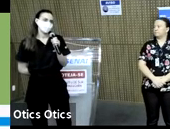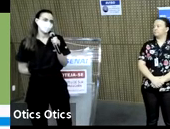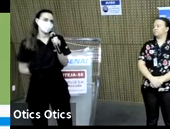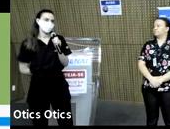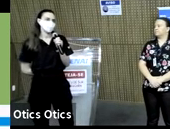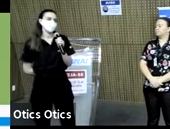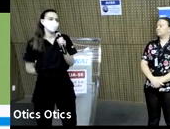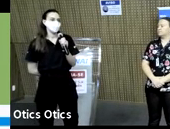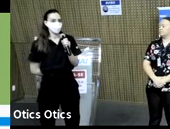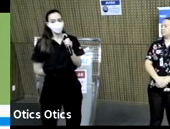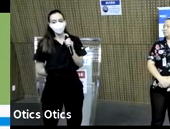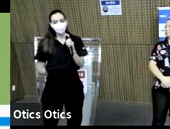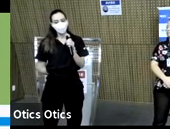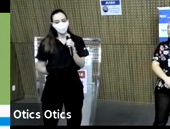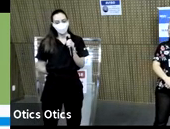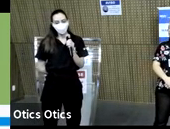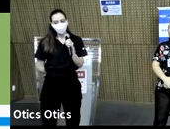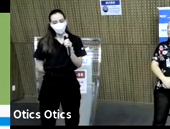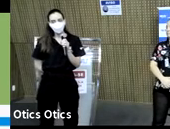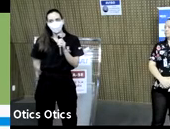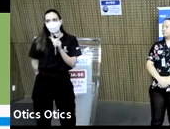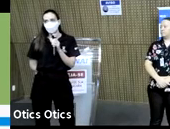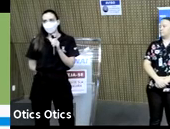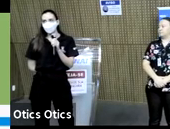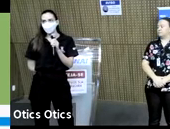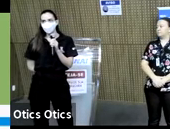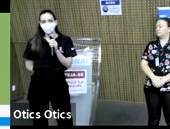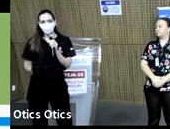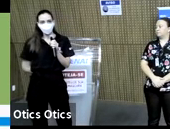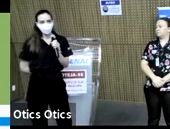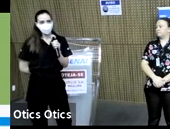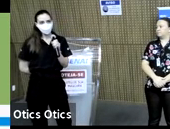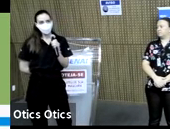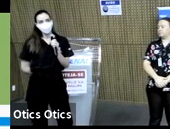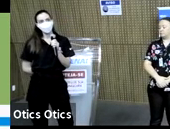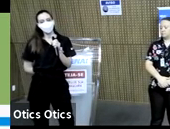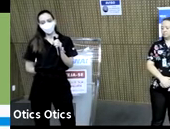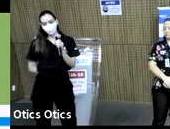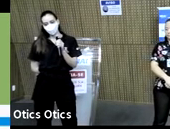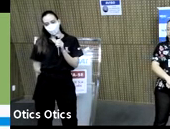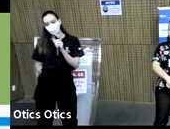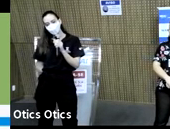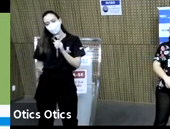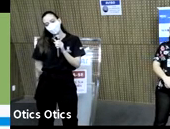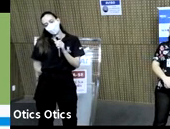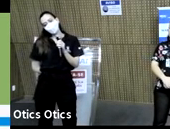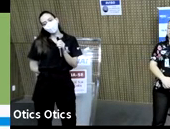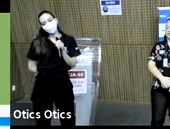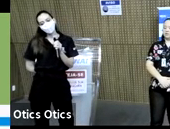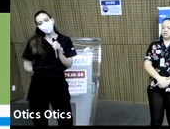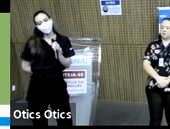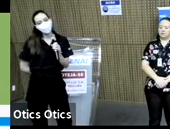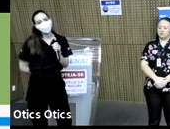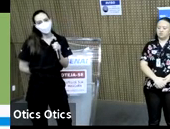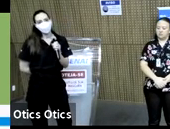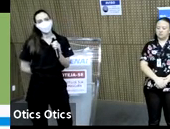a pandemia forçou isso também, né? O Bolsa Família é acompanhado pela assistente social e pela equipe